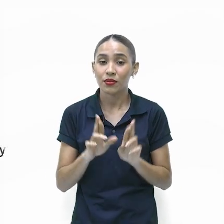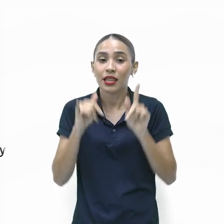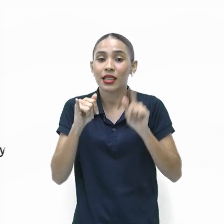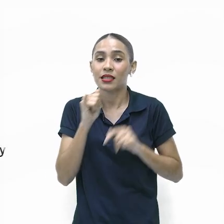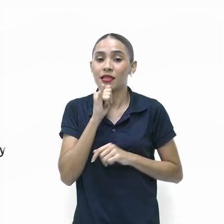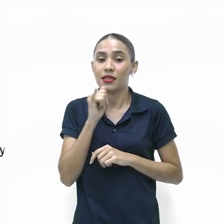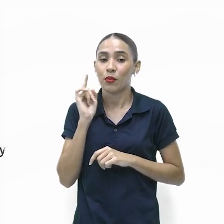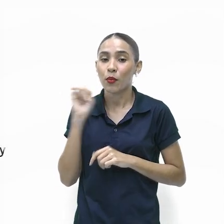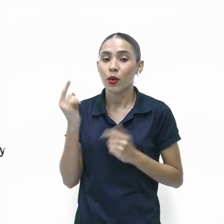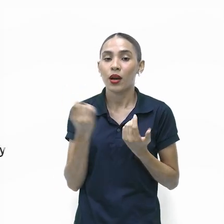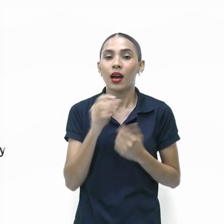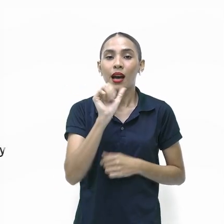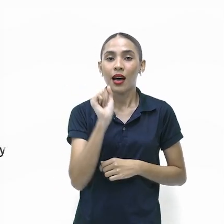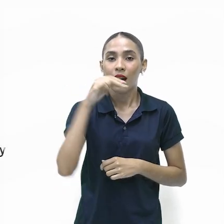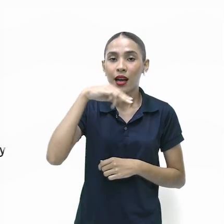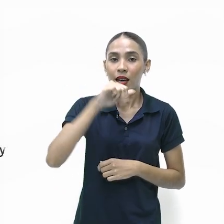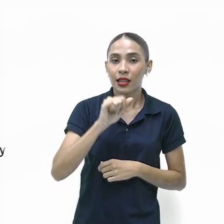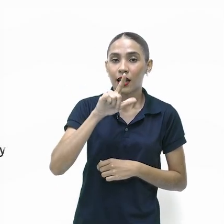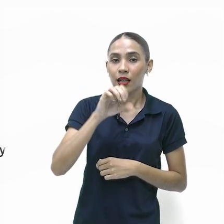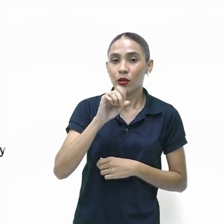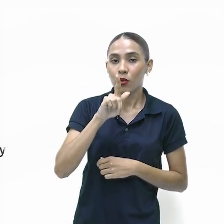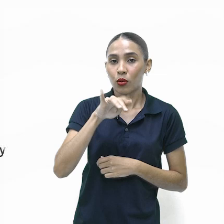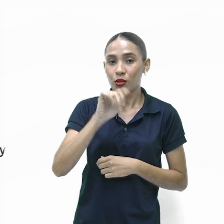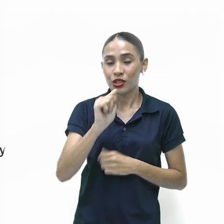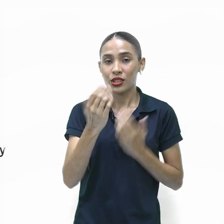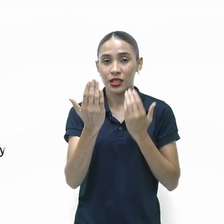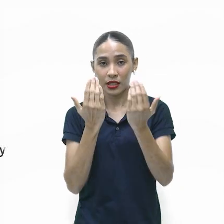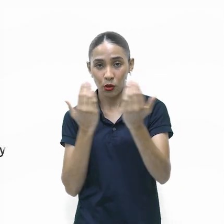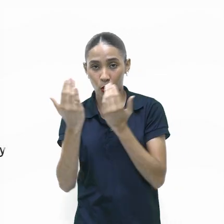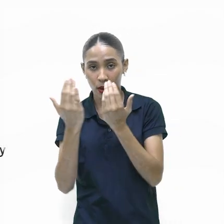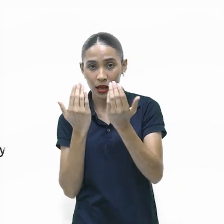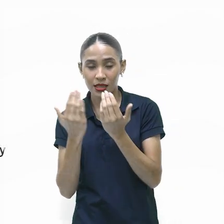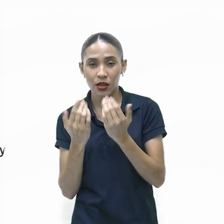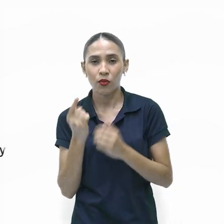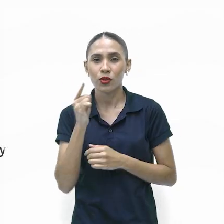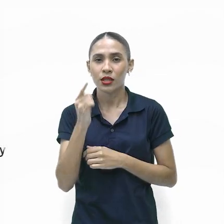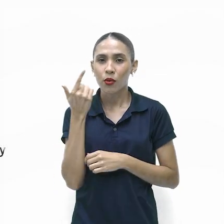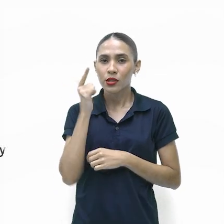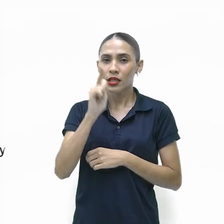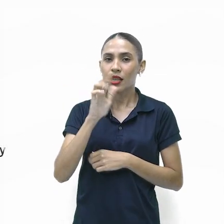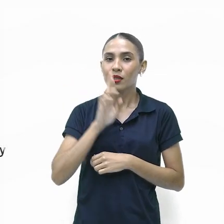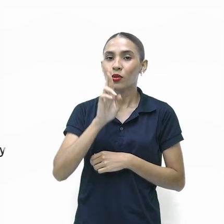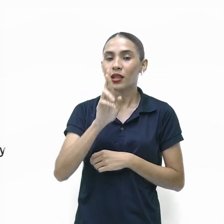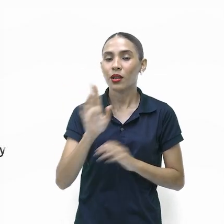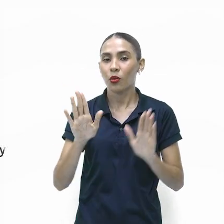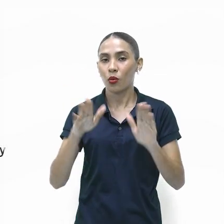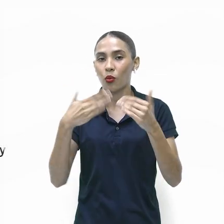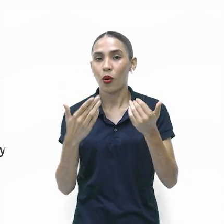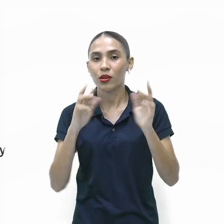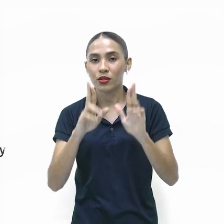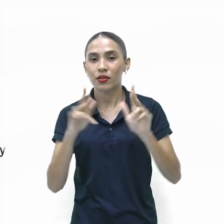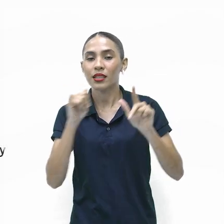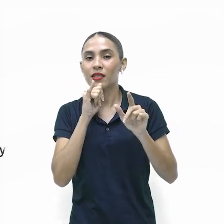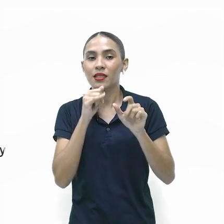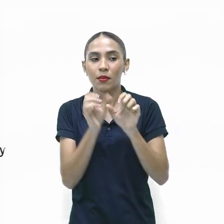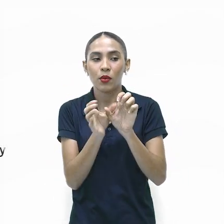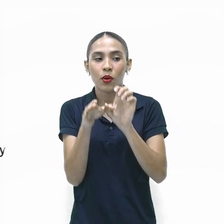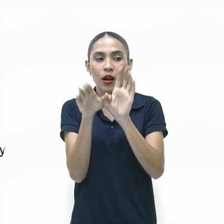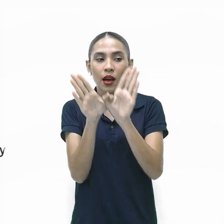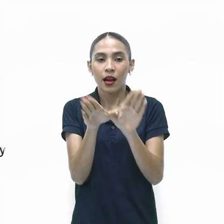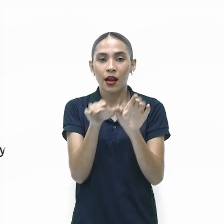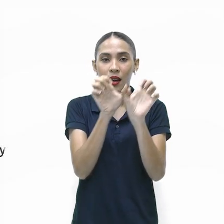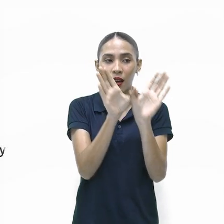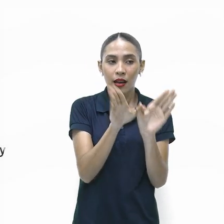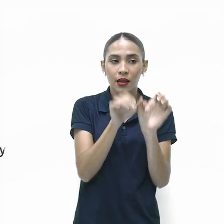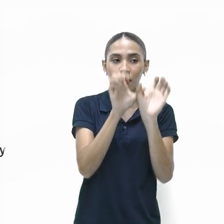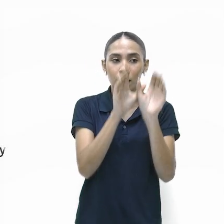essa diferença de analogia versus homologia, e vocês conseguiriam responder qual é essa diferença da asa da